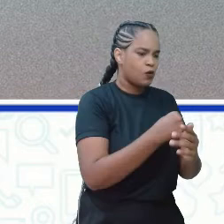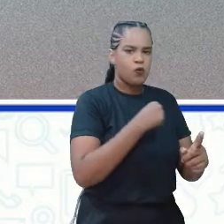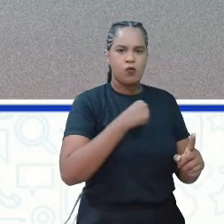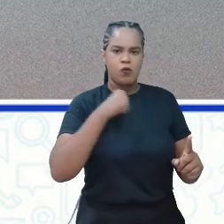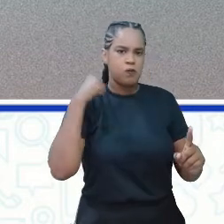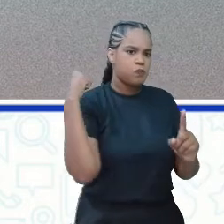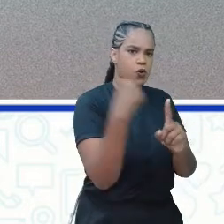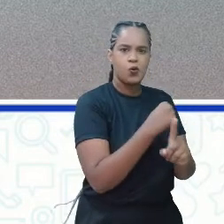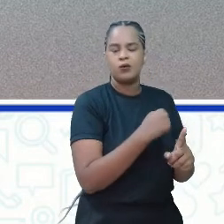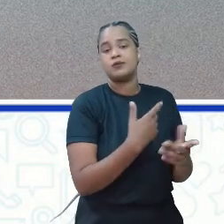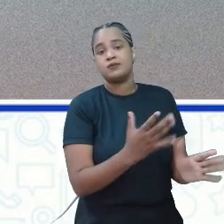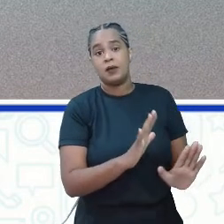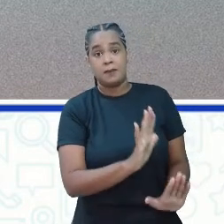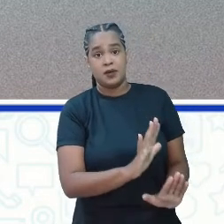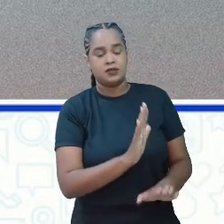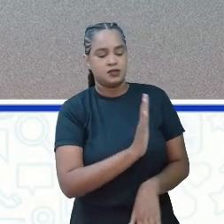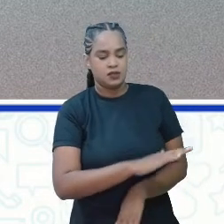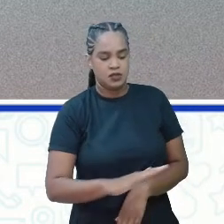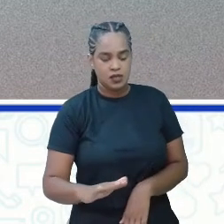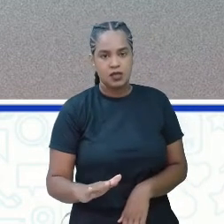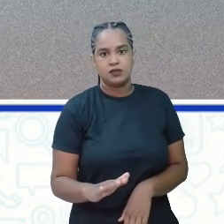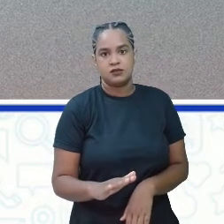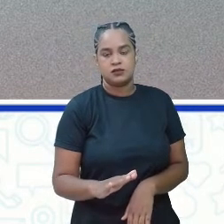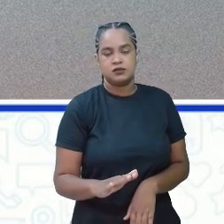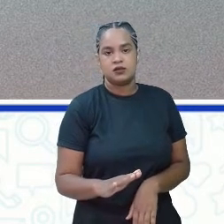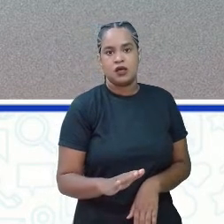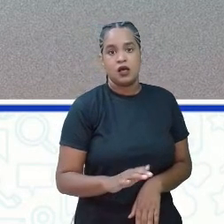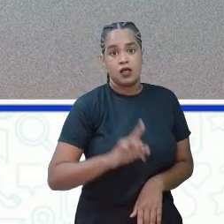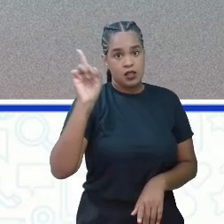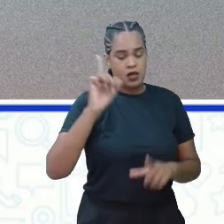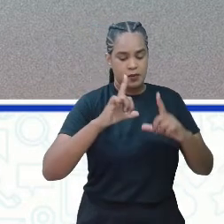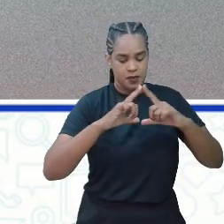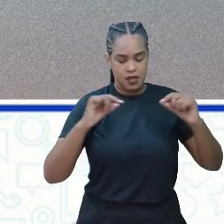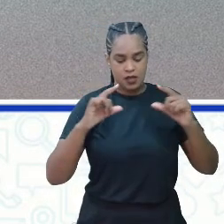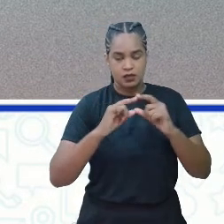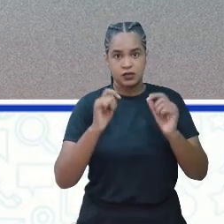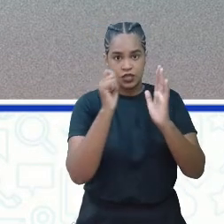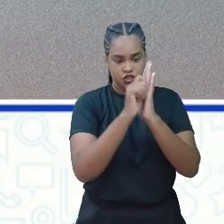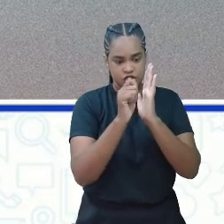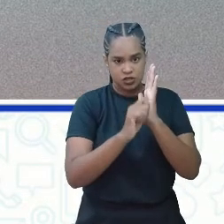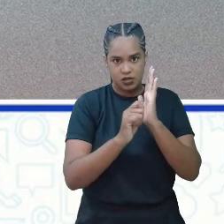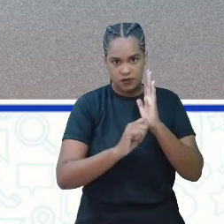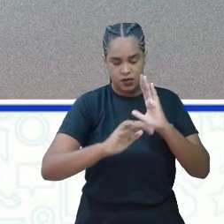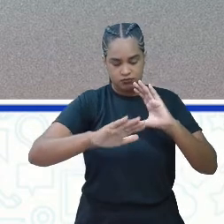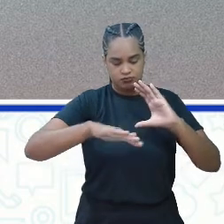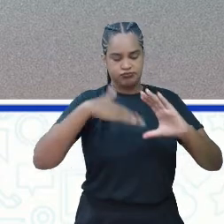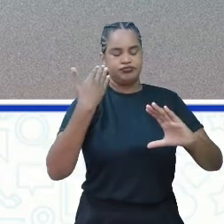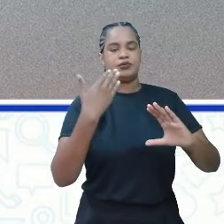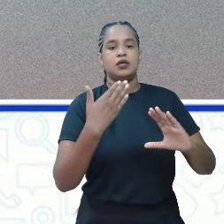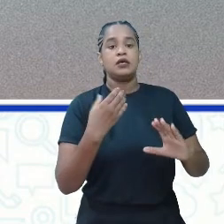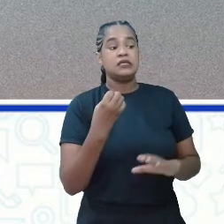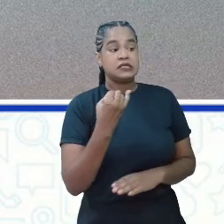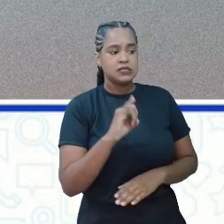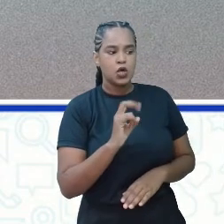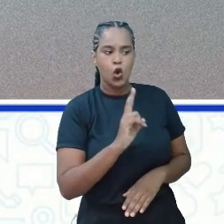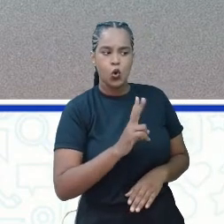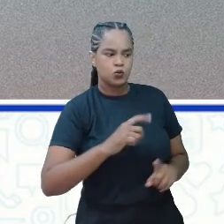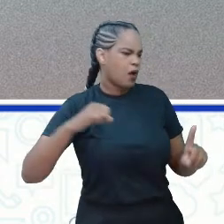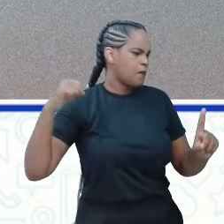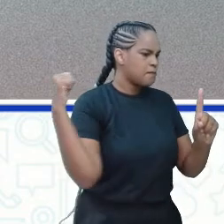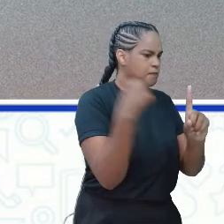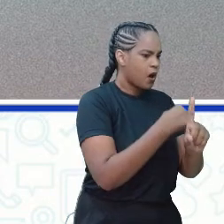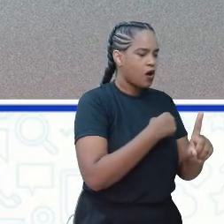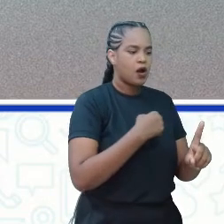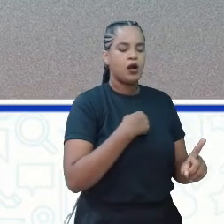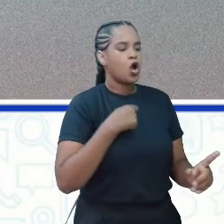Uma criança de Brasília nos escreveu dizendo que se ela continuasse batendo daquele jeito no Cebolinha,